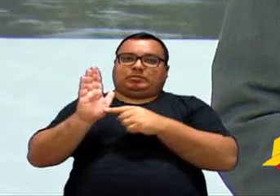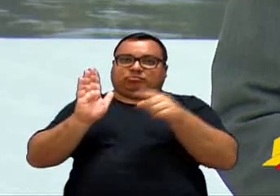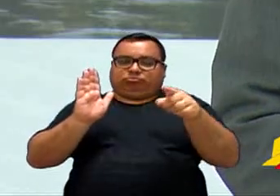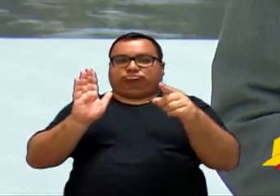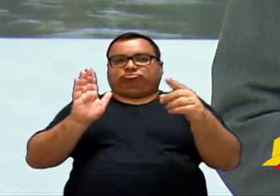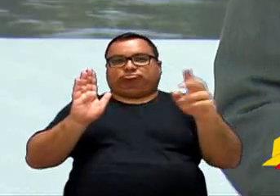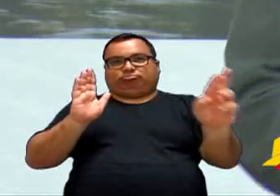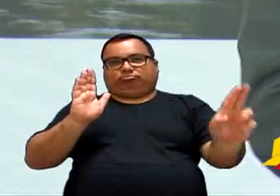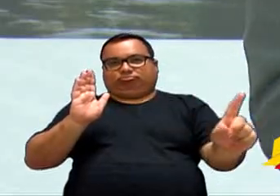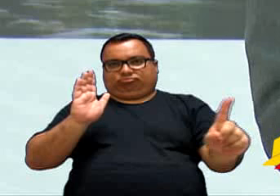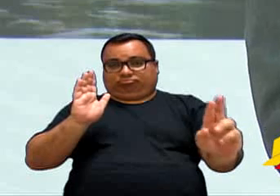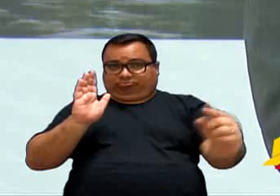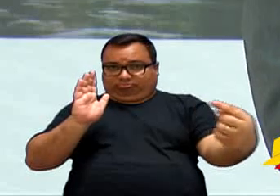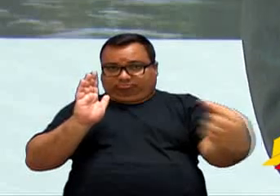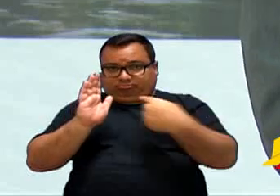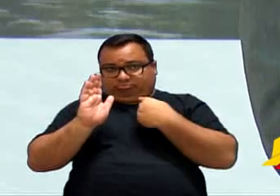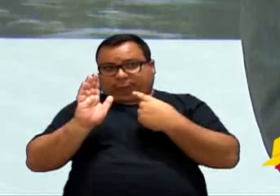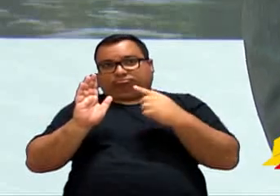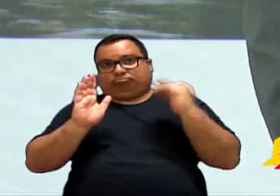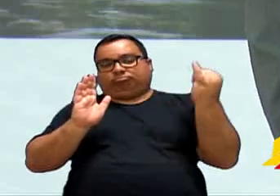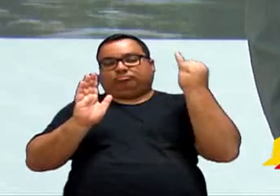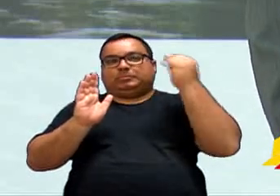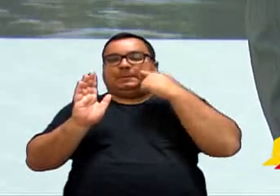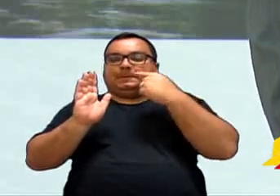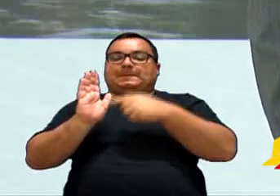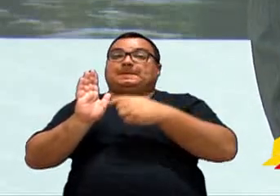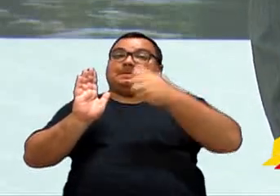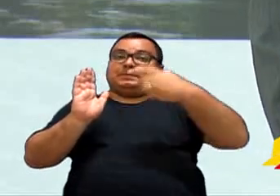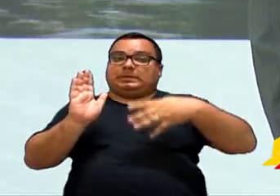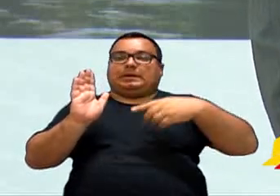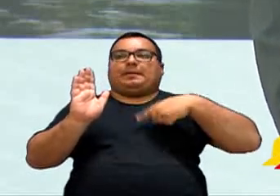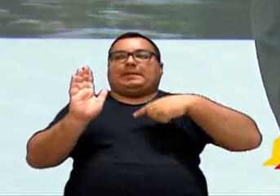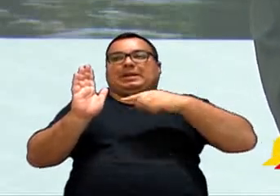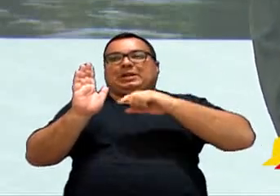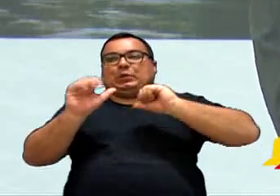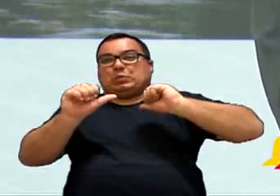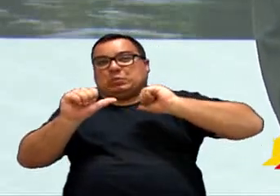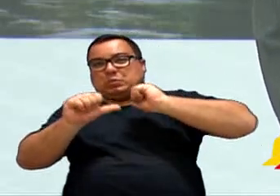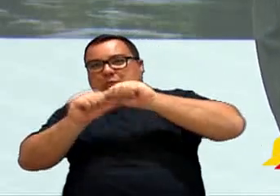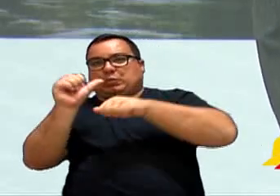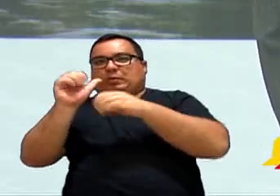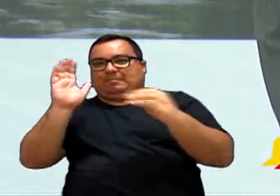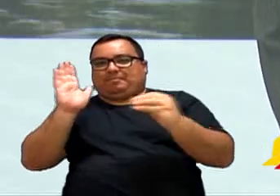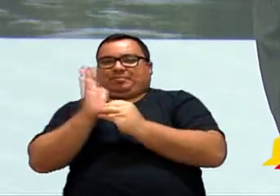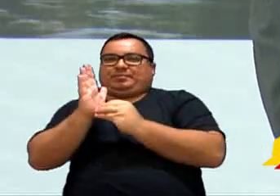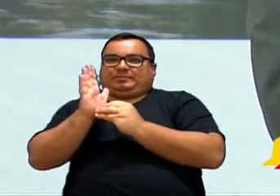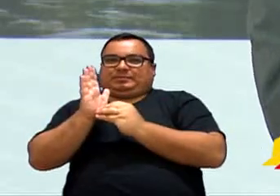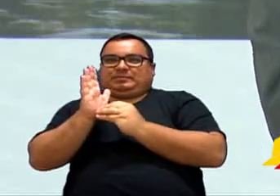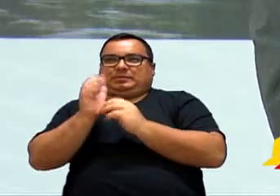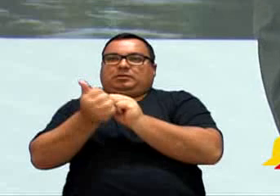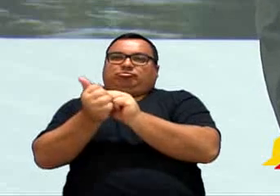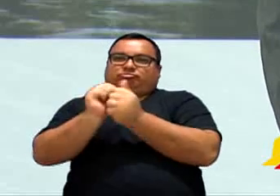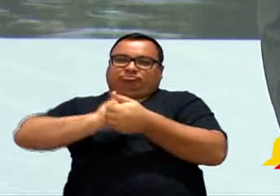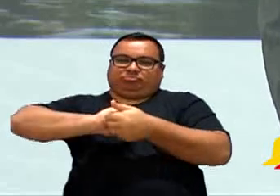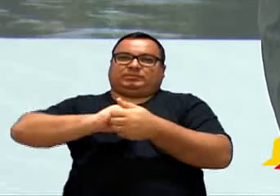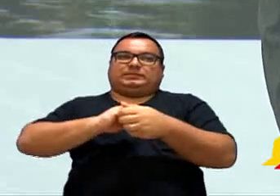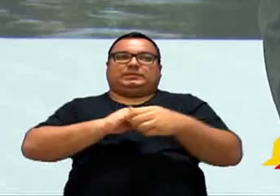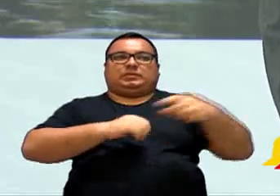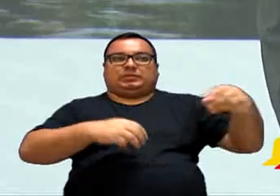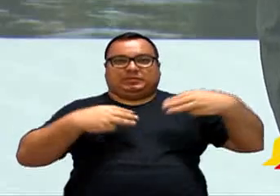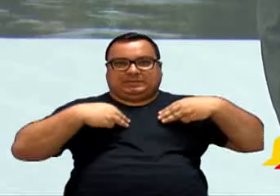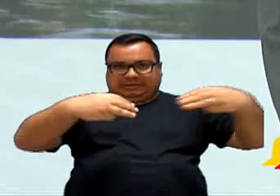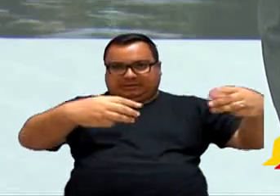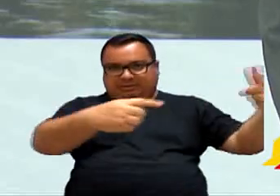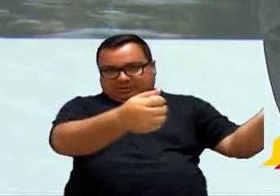extremamente importante, mas, nesse momento, nós estamos fazendo uma correção, uma adequação na legislação, por orientação, inclusive,